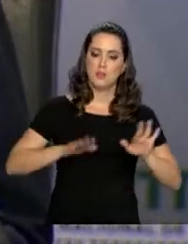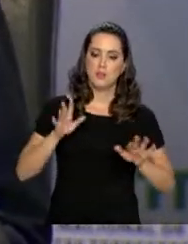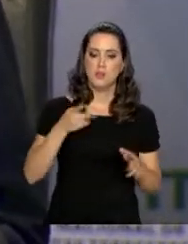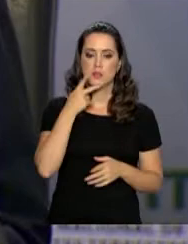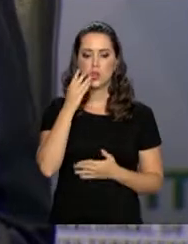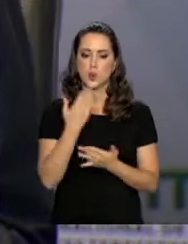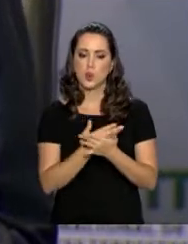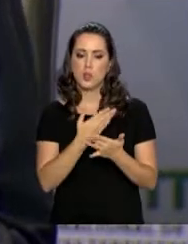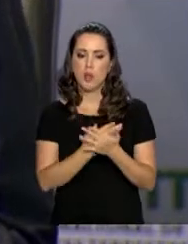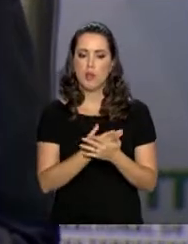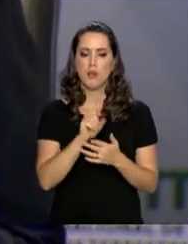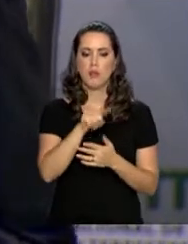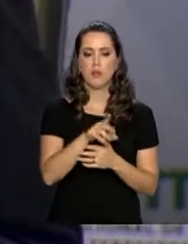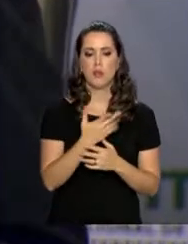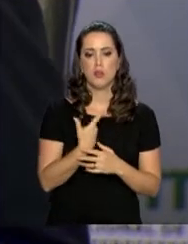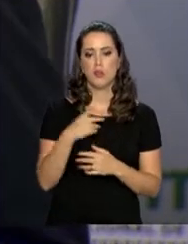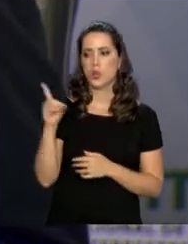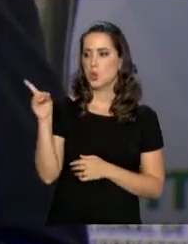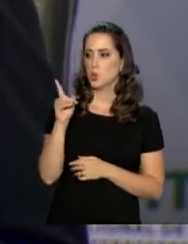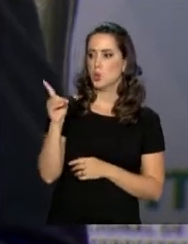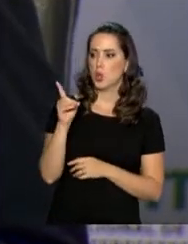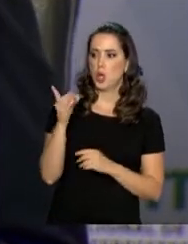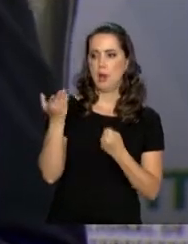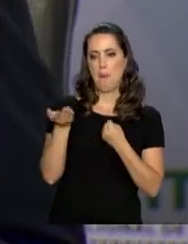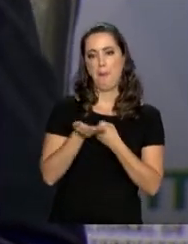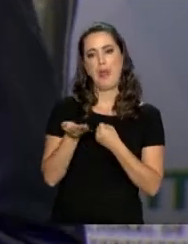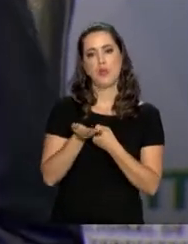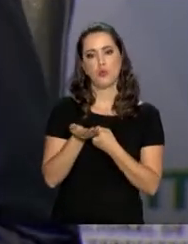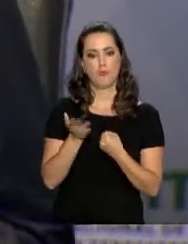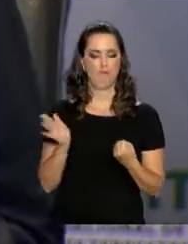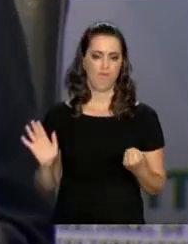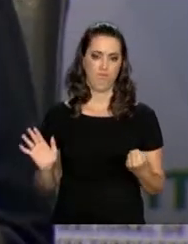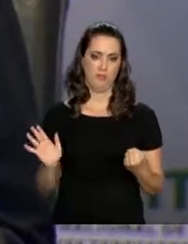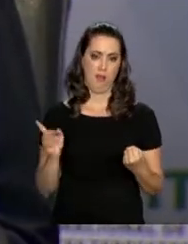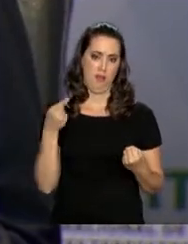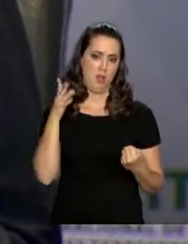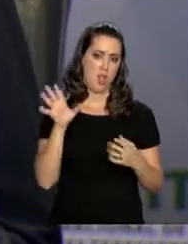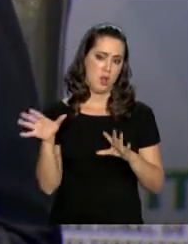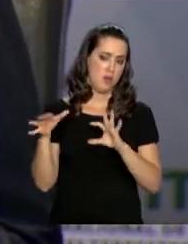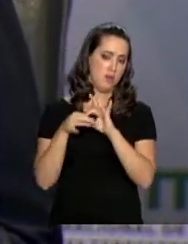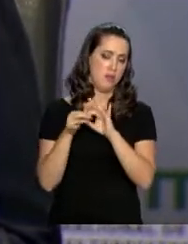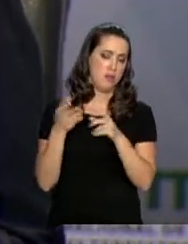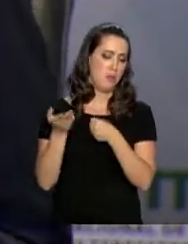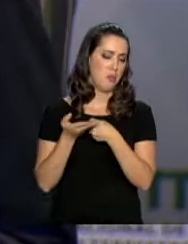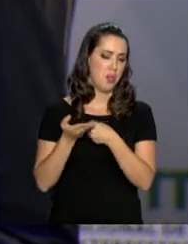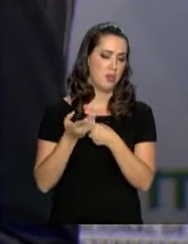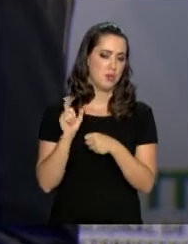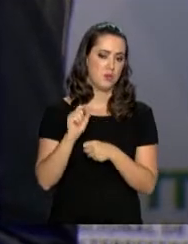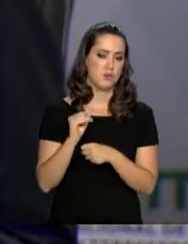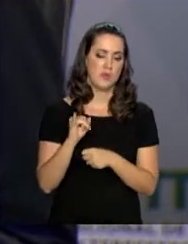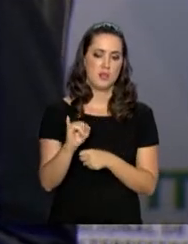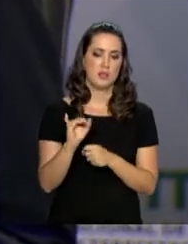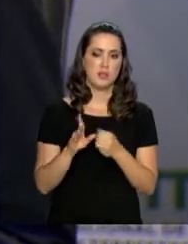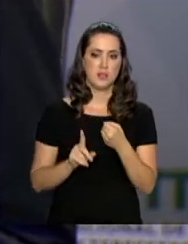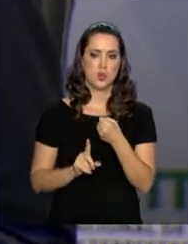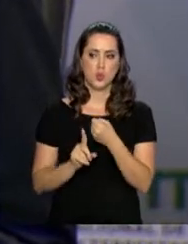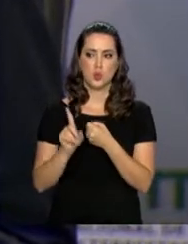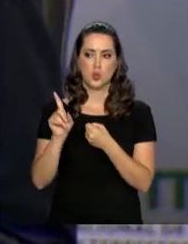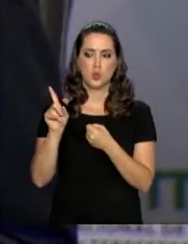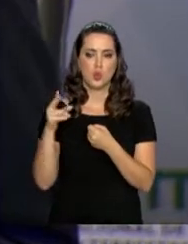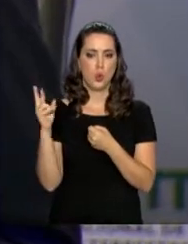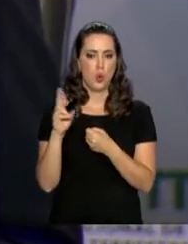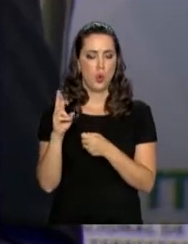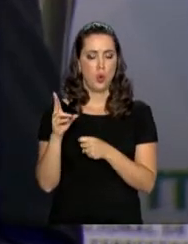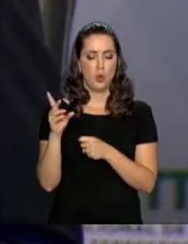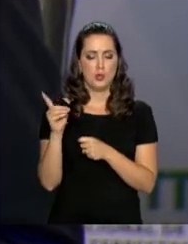de se estudar um dólar médio, vamos colocar assim. Estaria atrelado a esse dólar médio. Se isso subir, isso